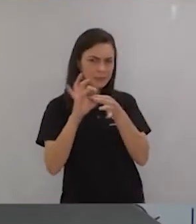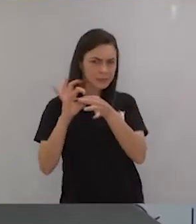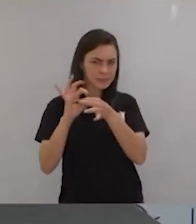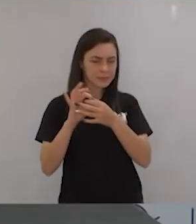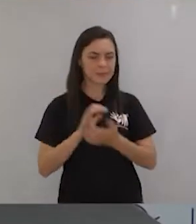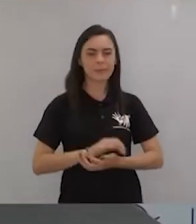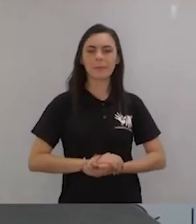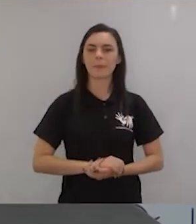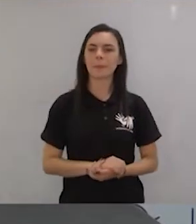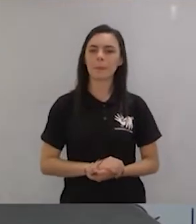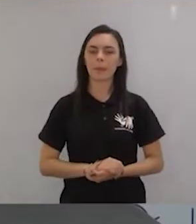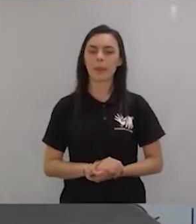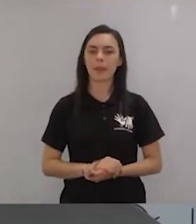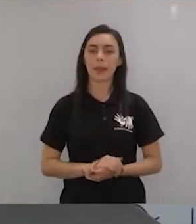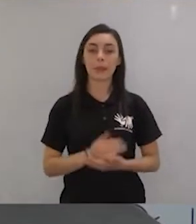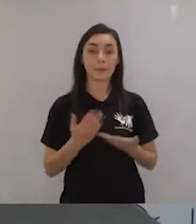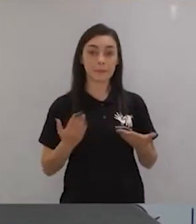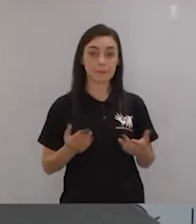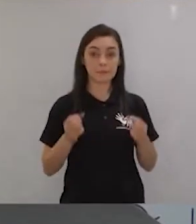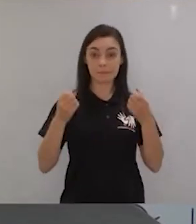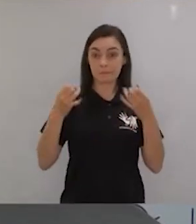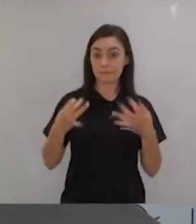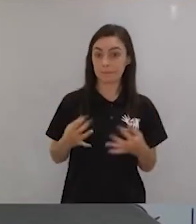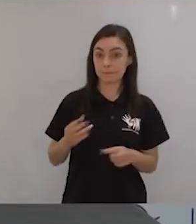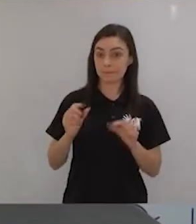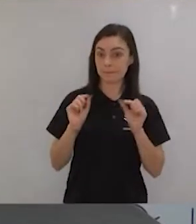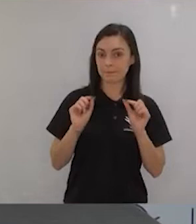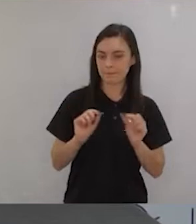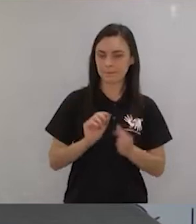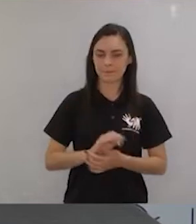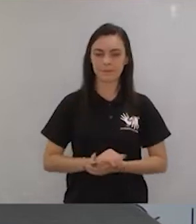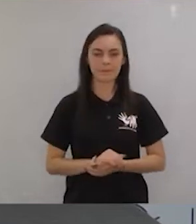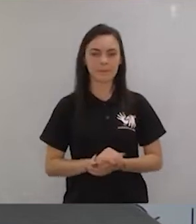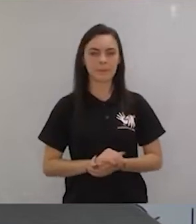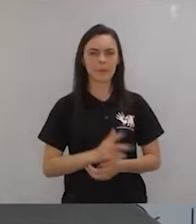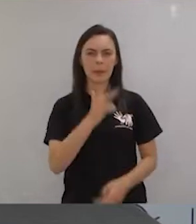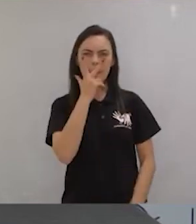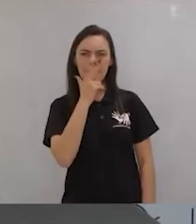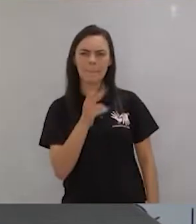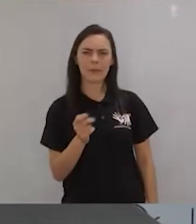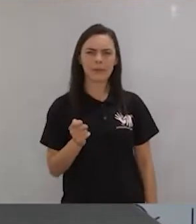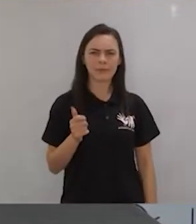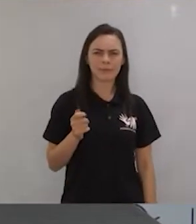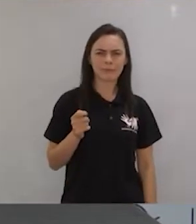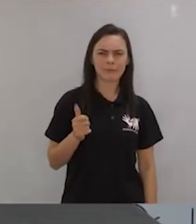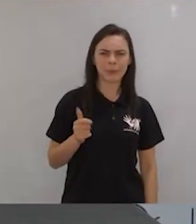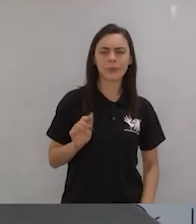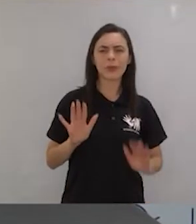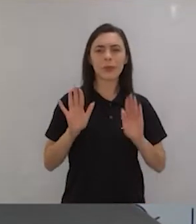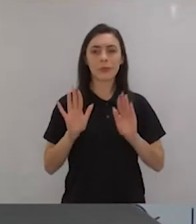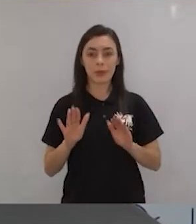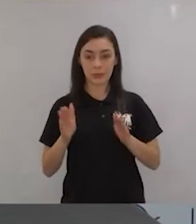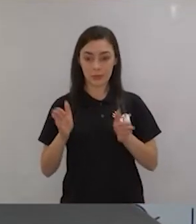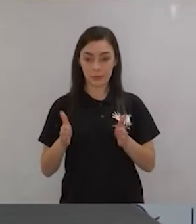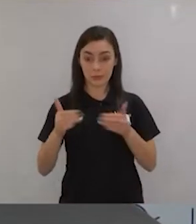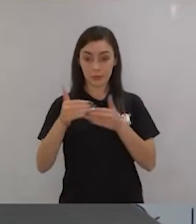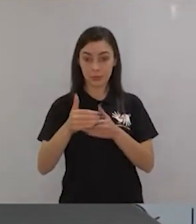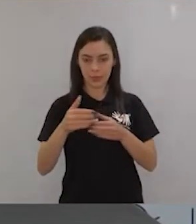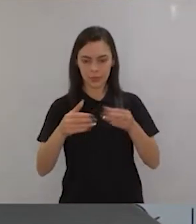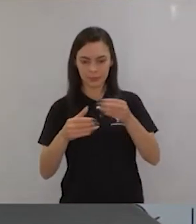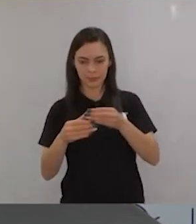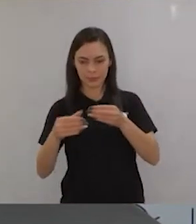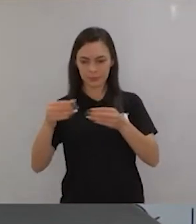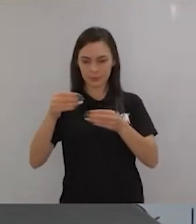ficou? Veja lá, vamos ver. Vamos ver. Então diz assim: pode parecer pouco, mas